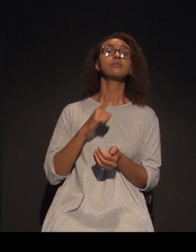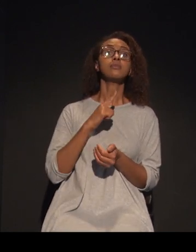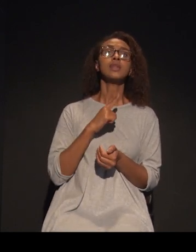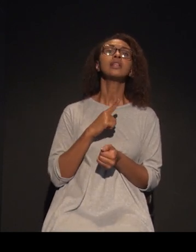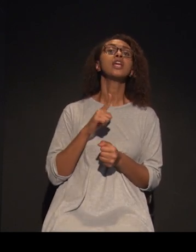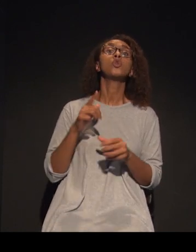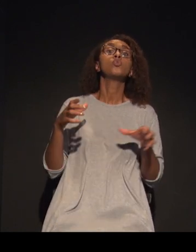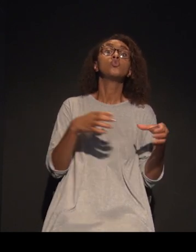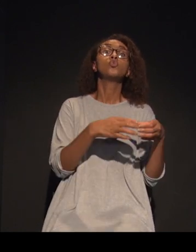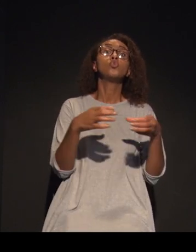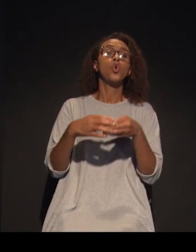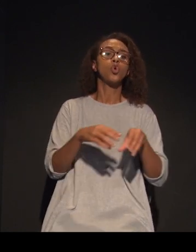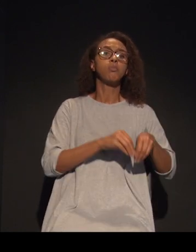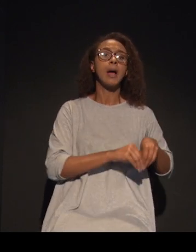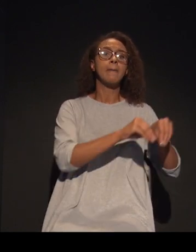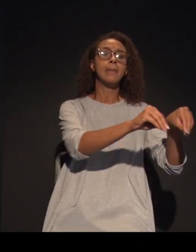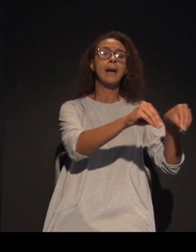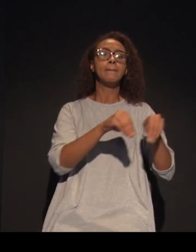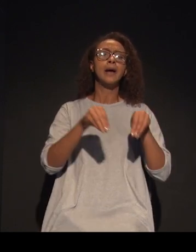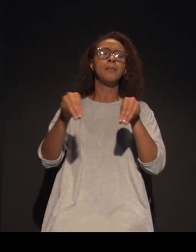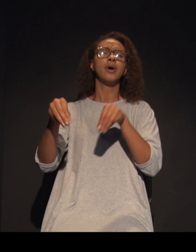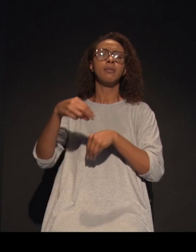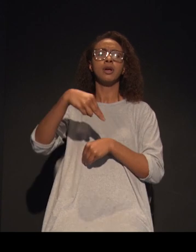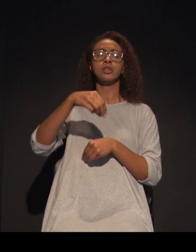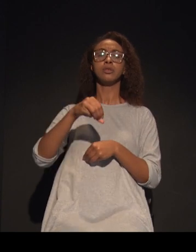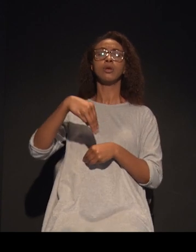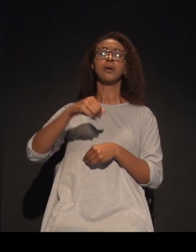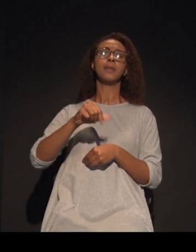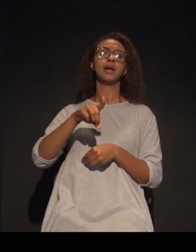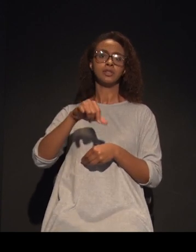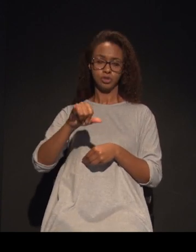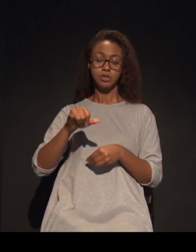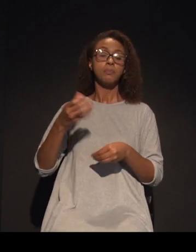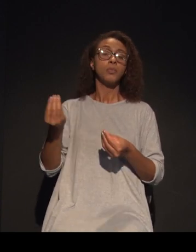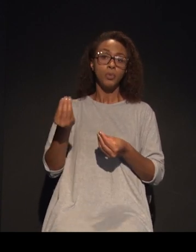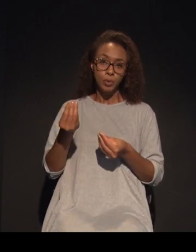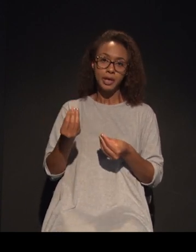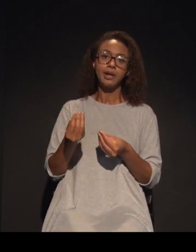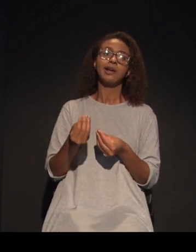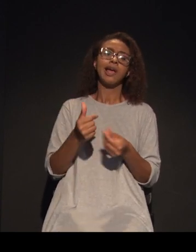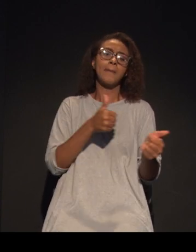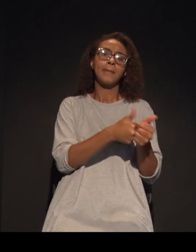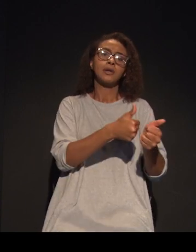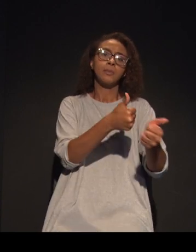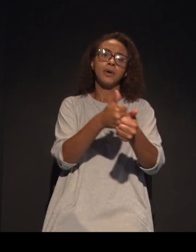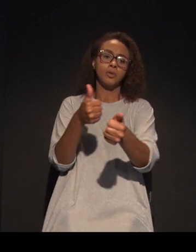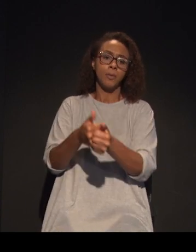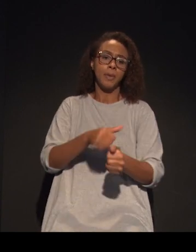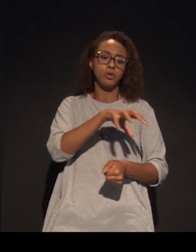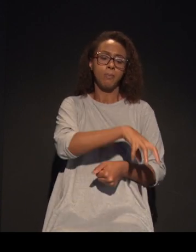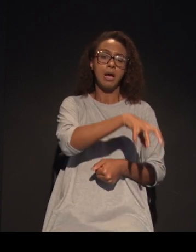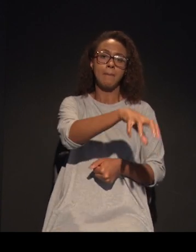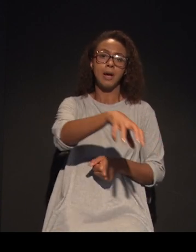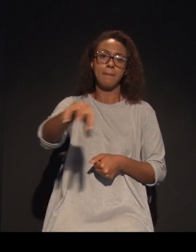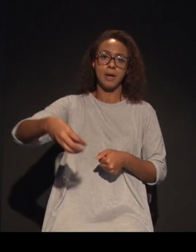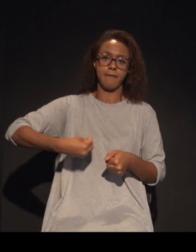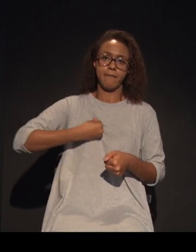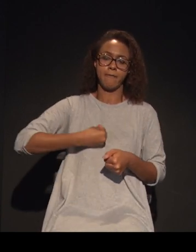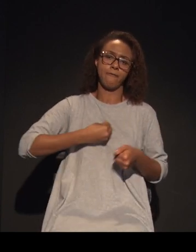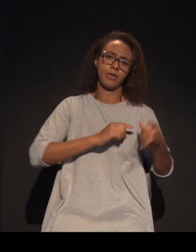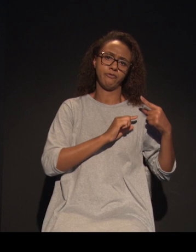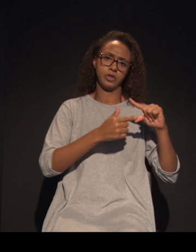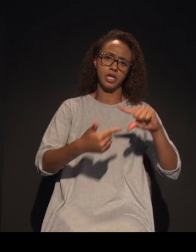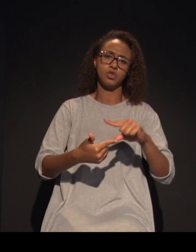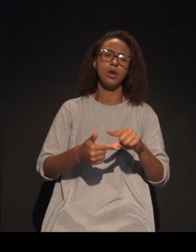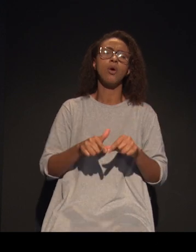uso indevido mobilidade impressionante de seus grupos locais e suas habitações tradicionais construída em